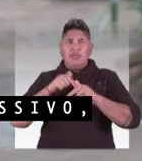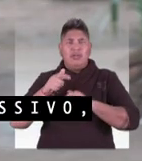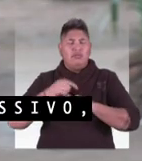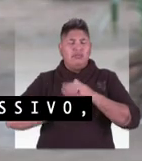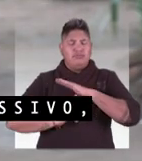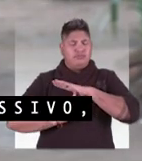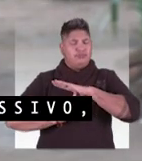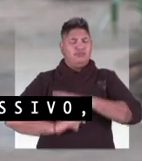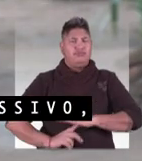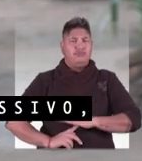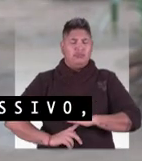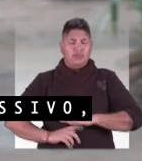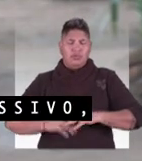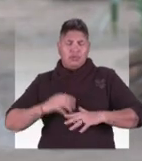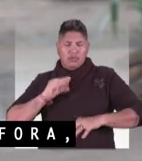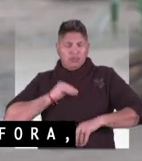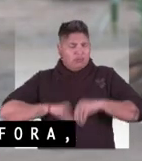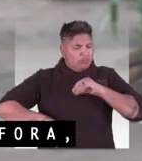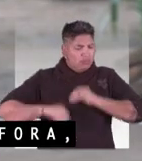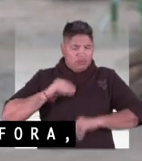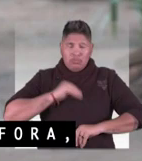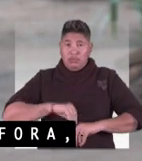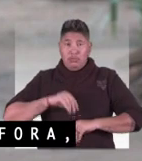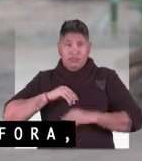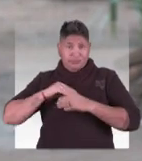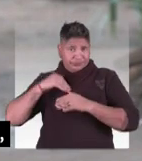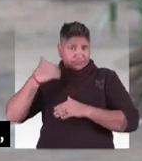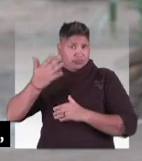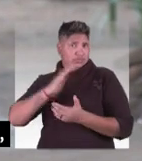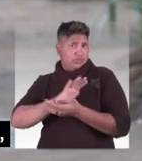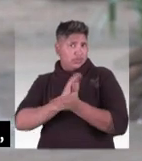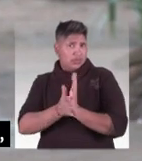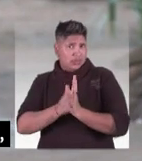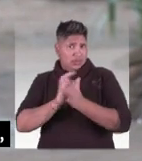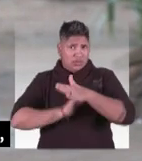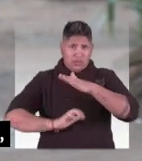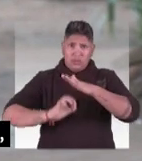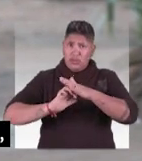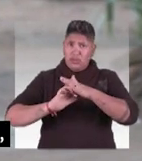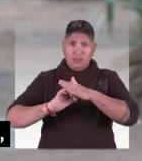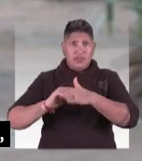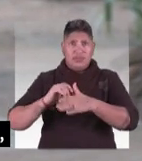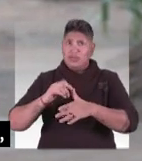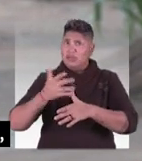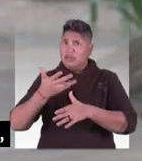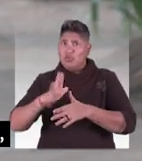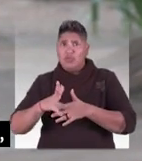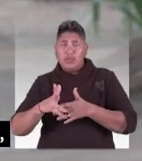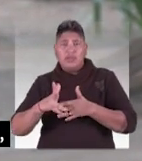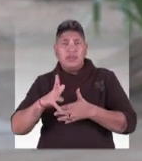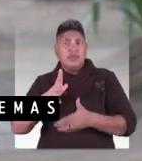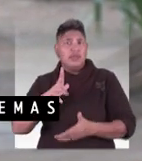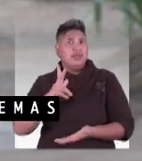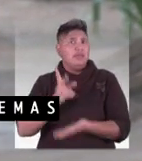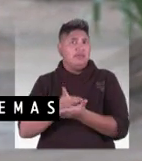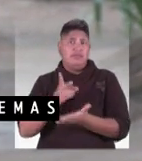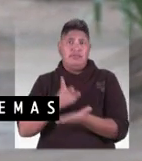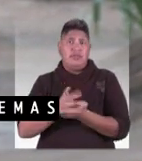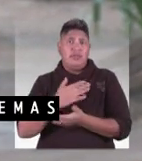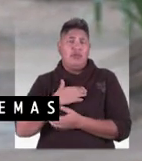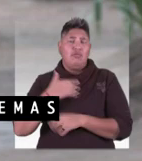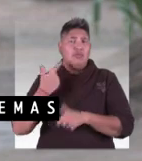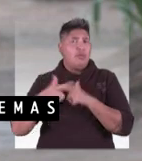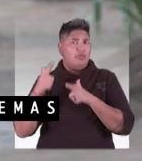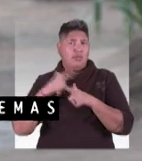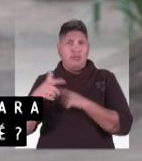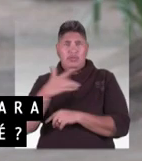muito depressivo, com muita depressão, muito preconceito lá fora. A empresa não me segurou por conta dos problemas de